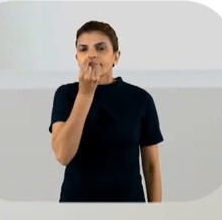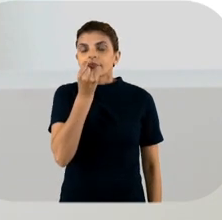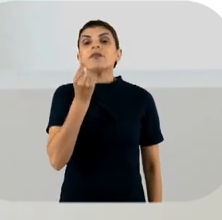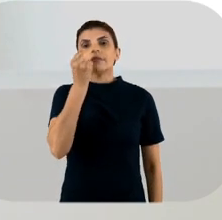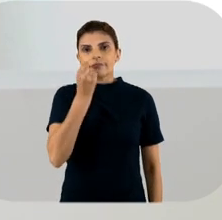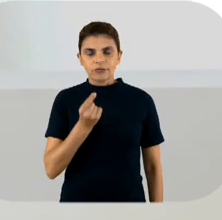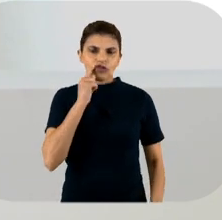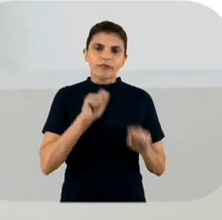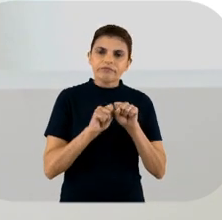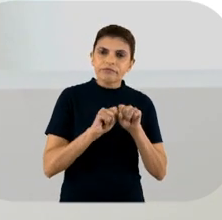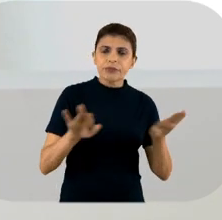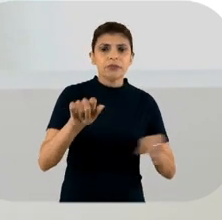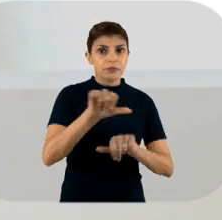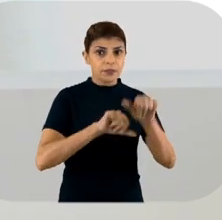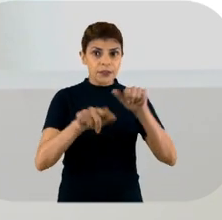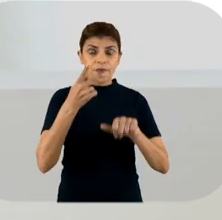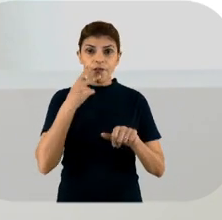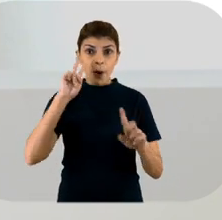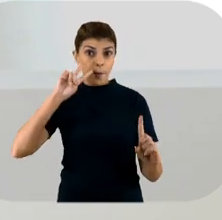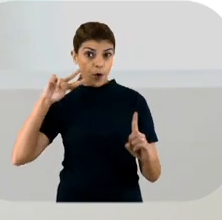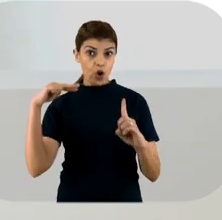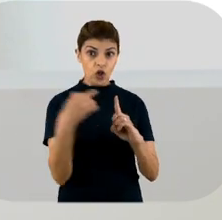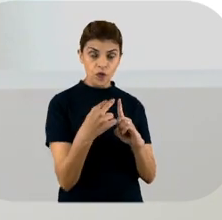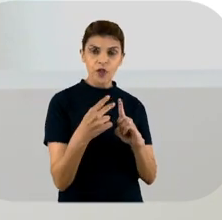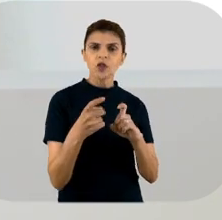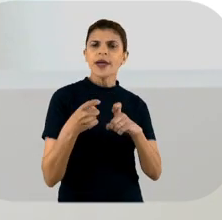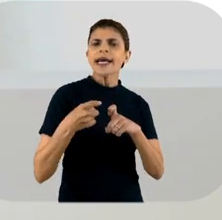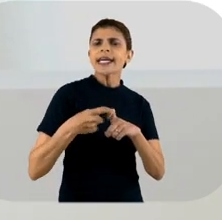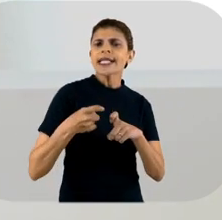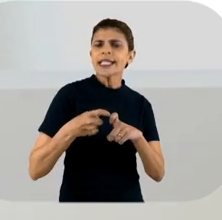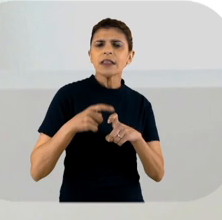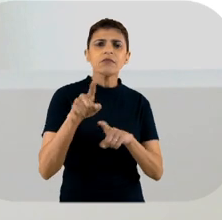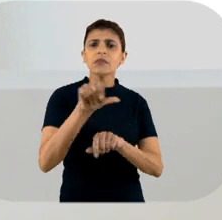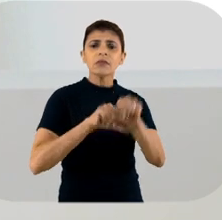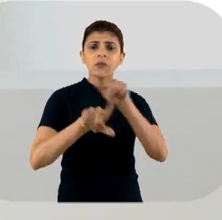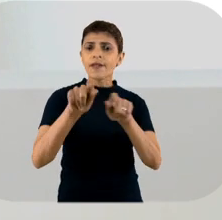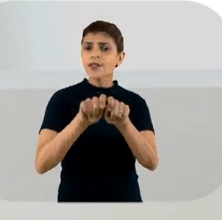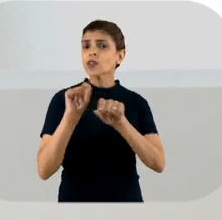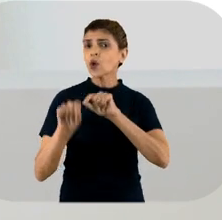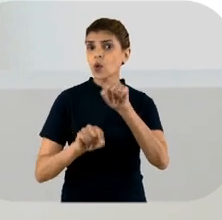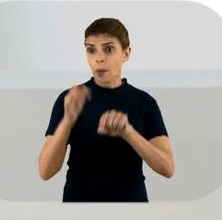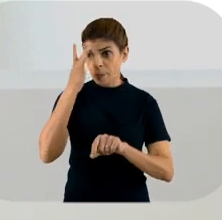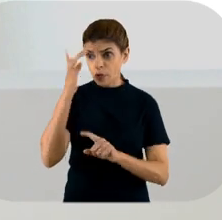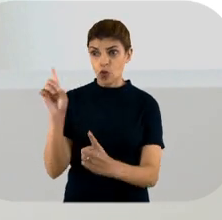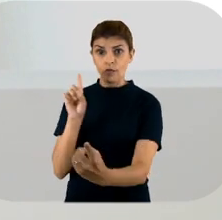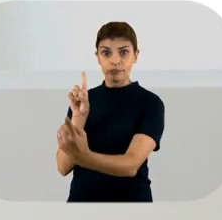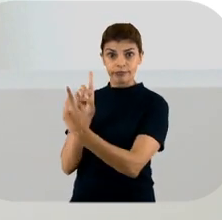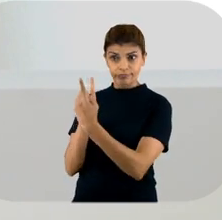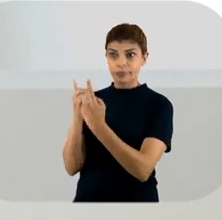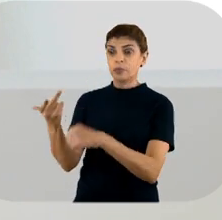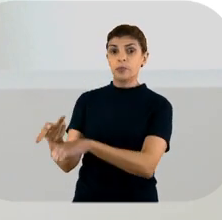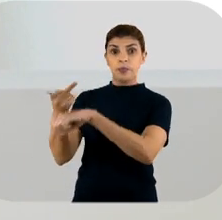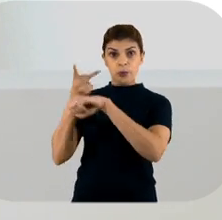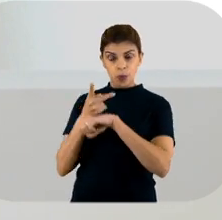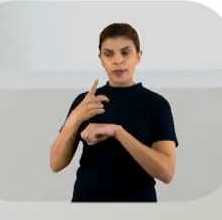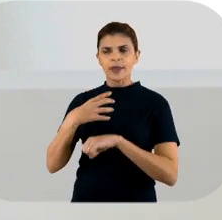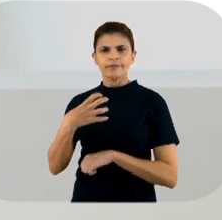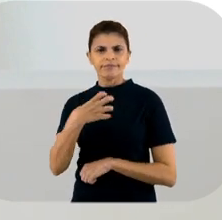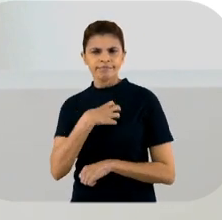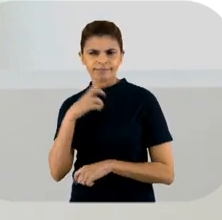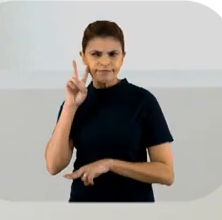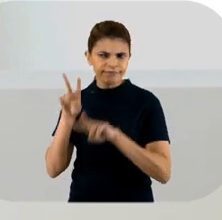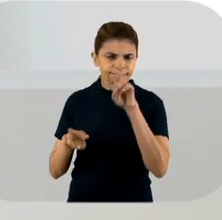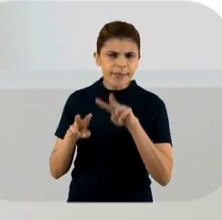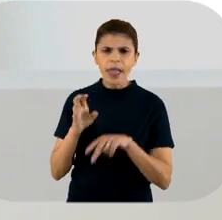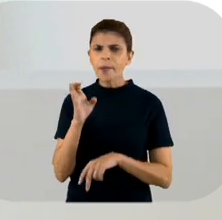disseminado. Então, se você falar do ponto de vista clínico, o que que você faria? Chega uma pessoa com esses sintomas na